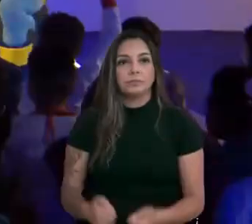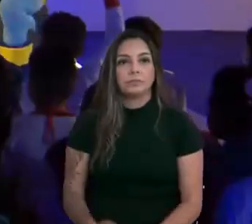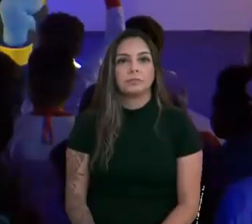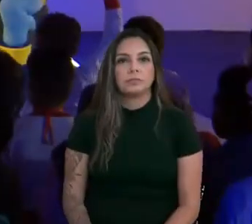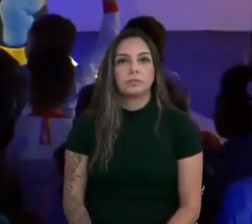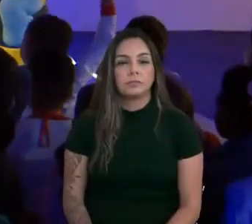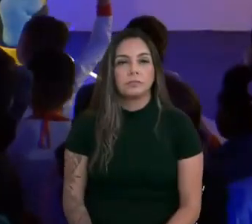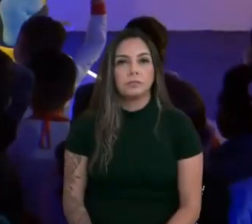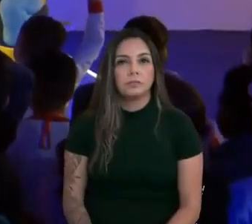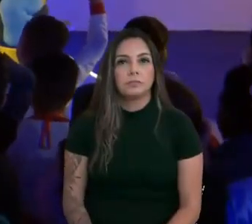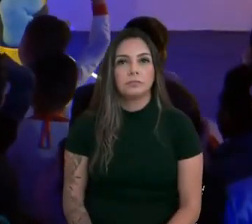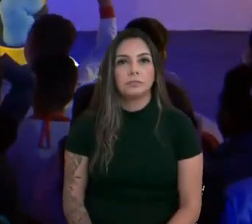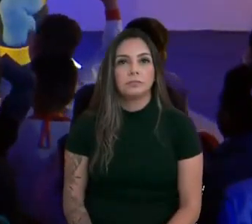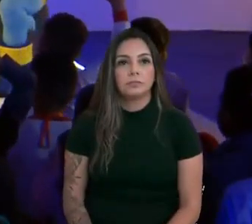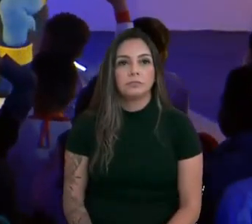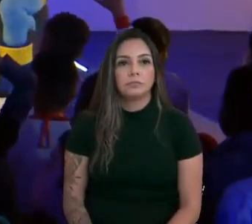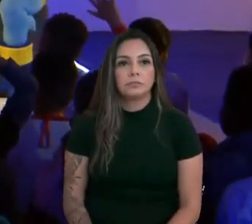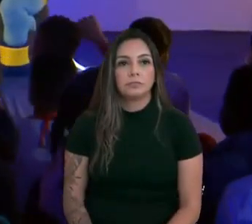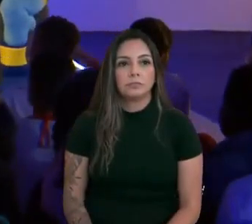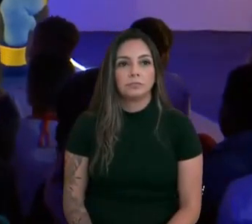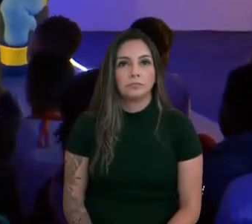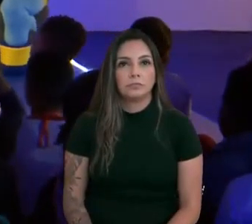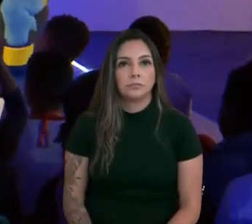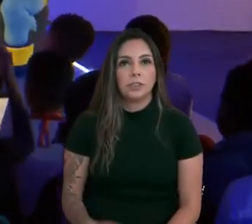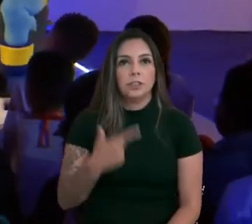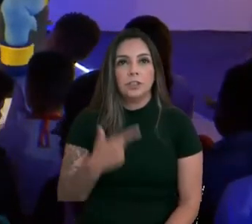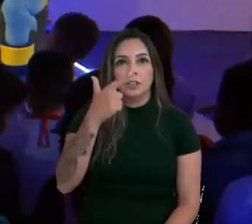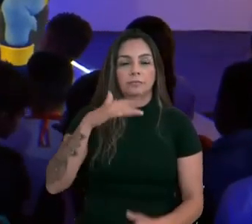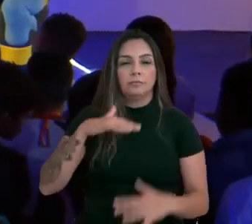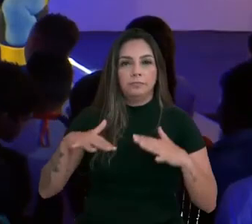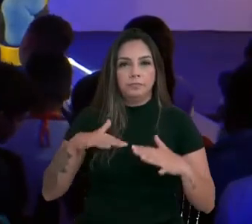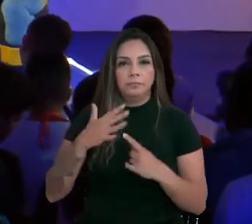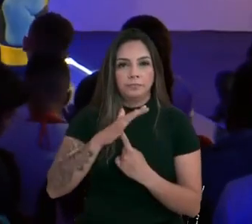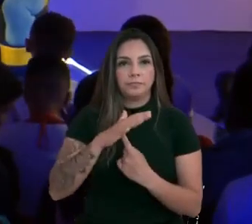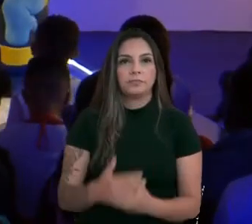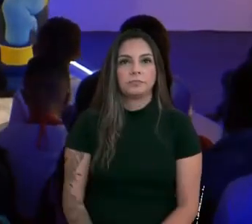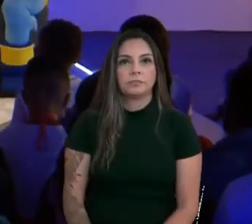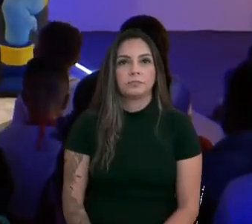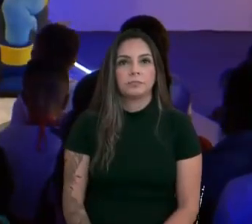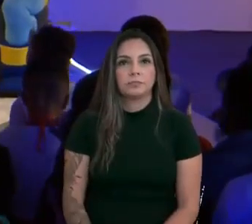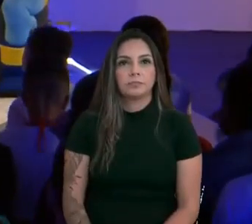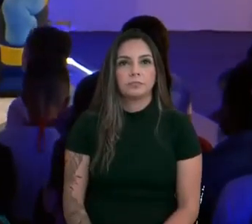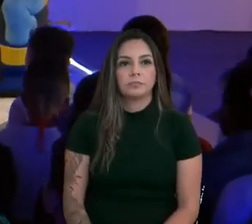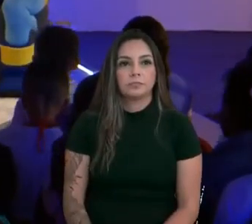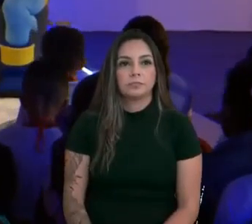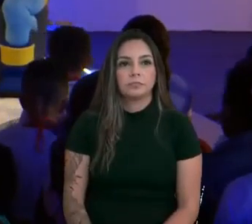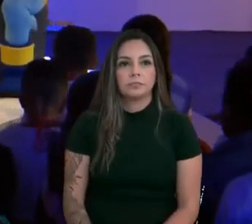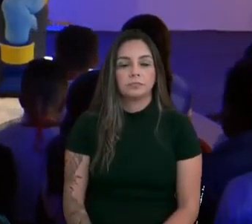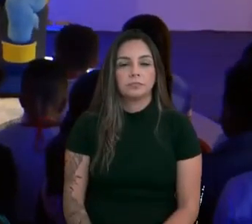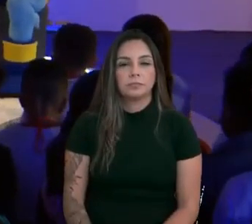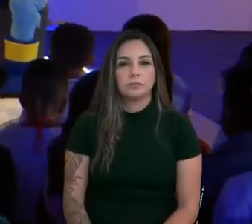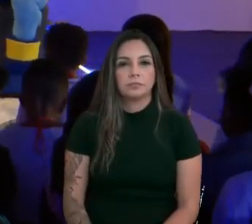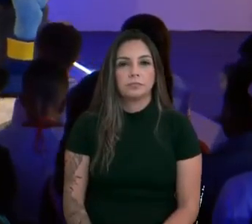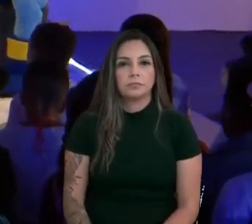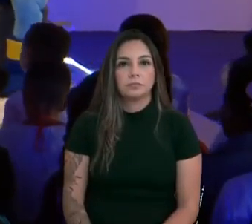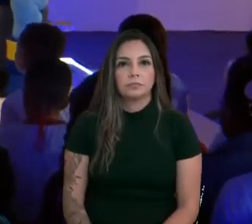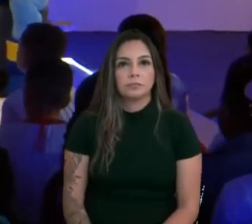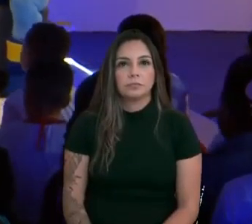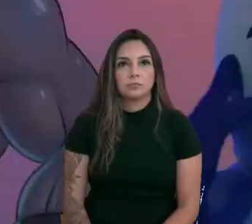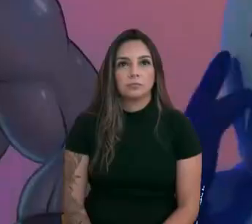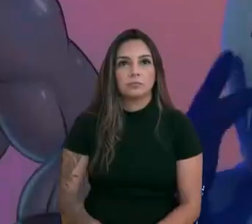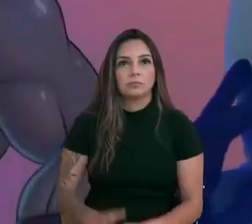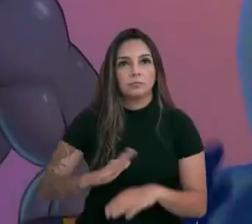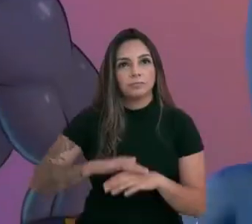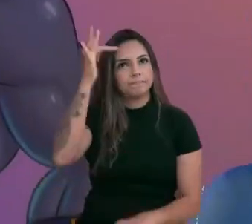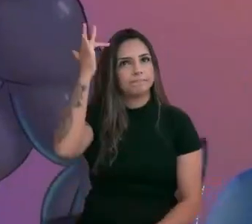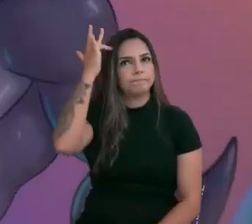de carro motorizado, porque ela não tem os movimentos. Mas ela é muito respeitada no Reino de Azulia. Ela é a mais sábia de